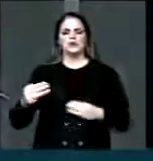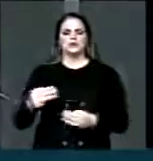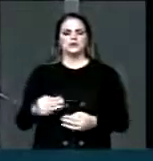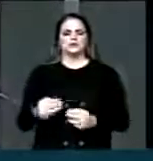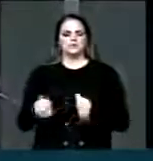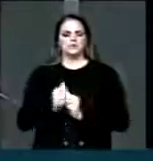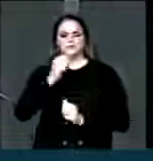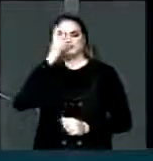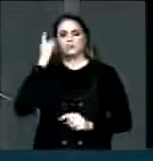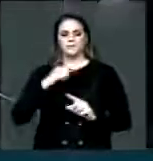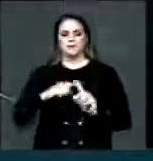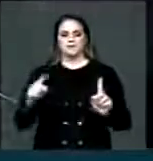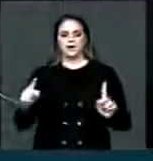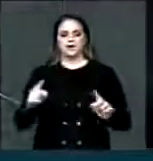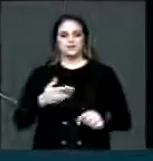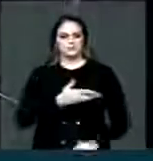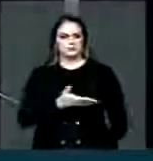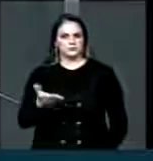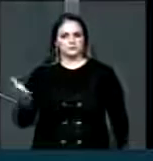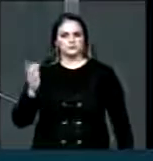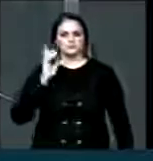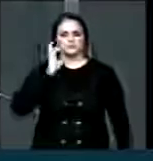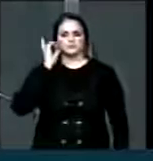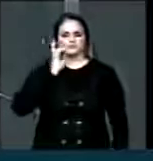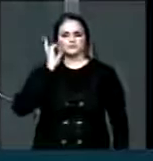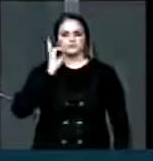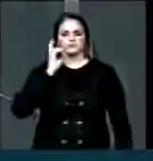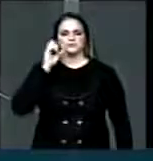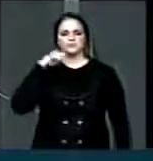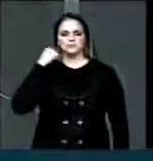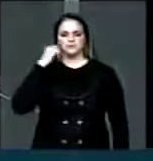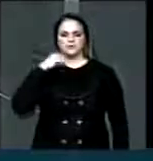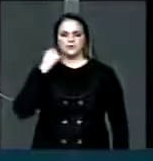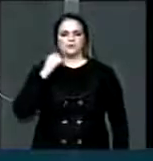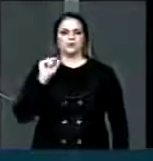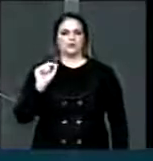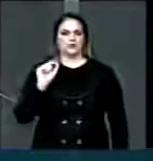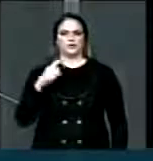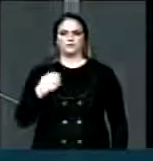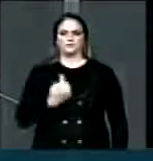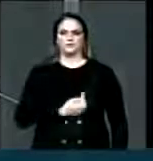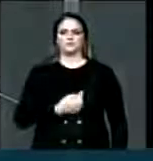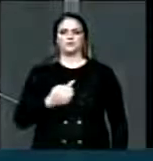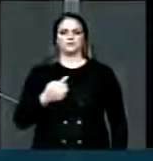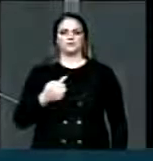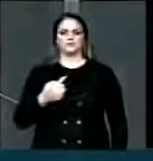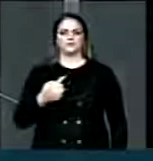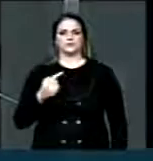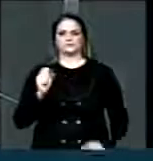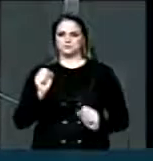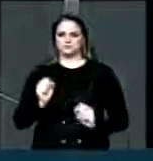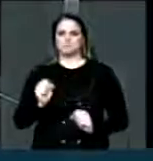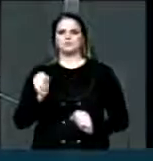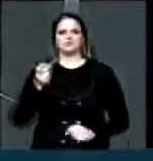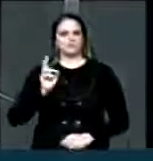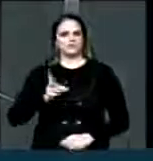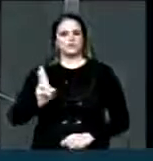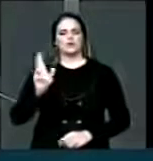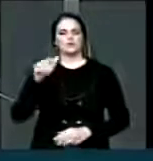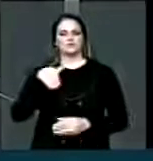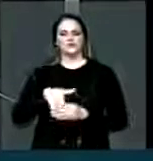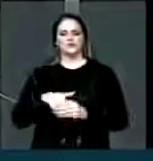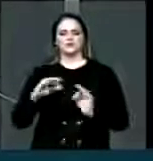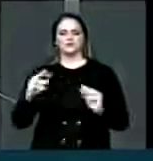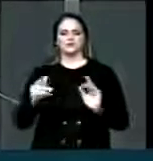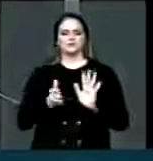pessoas, mas que os senhores deputados, as senhoras deputadas, senadores, continuem votando todas as